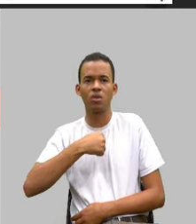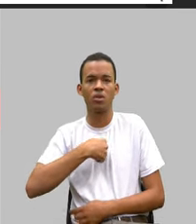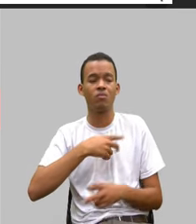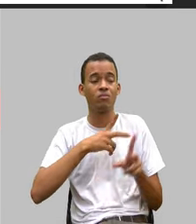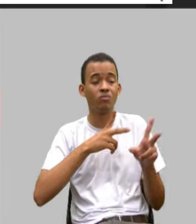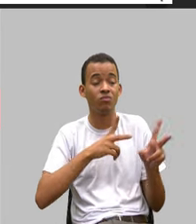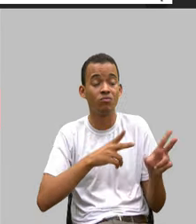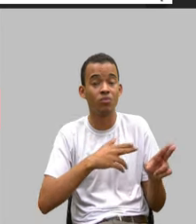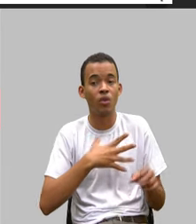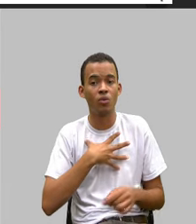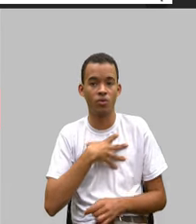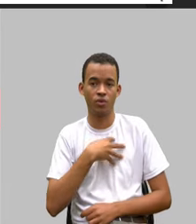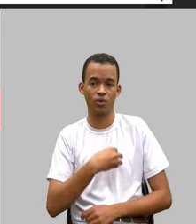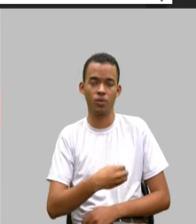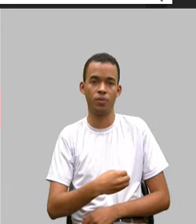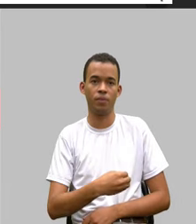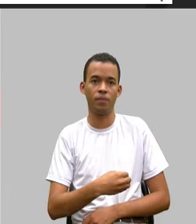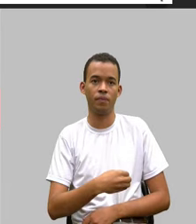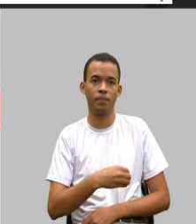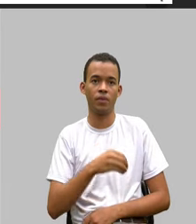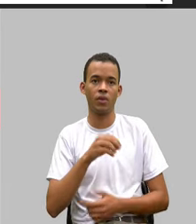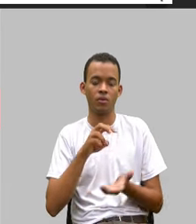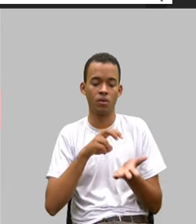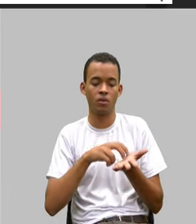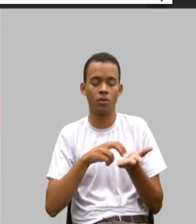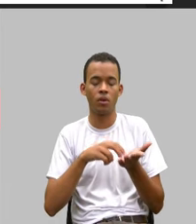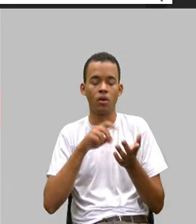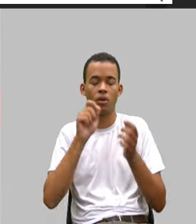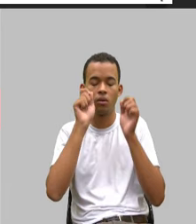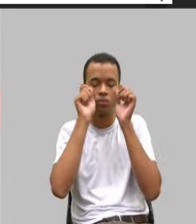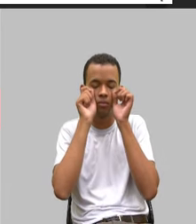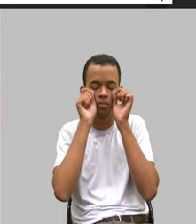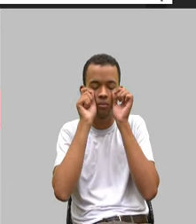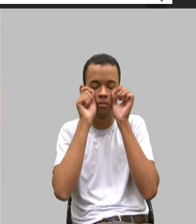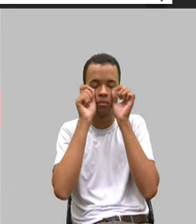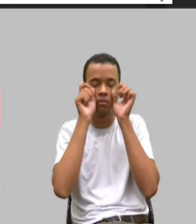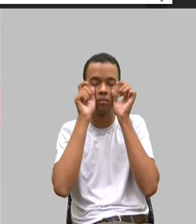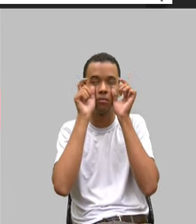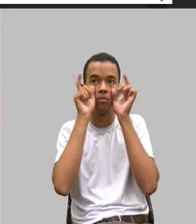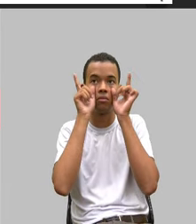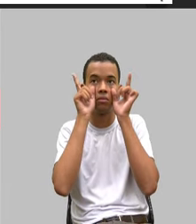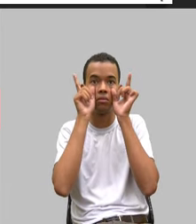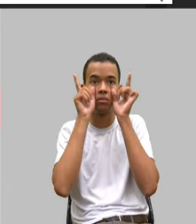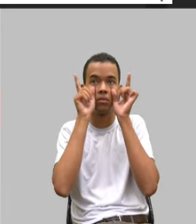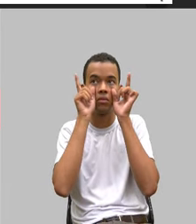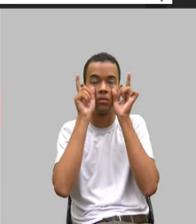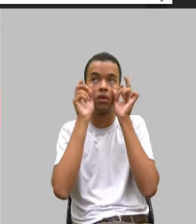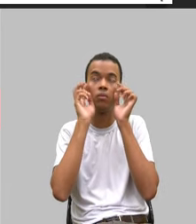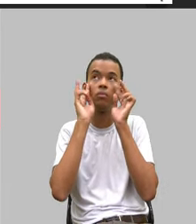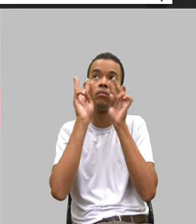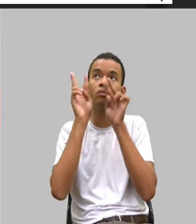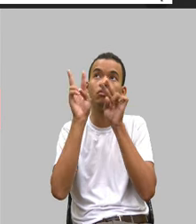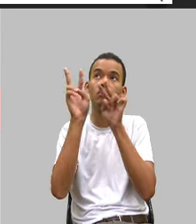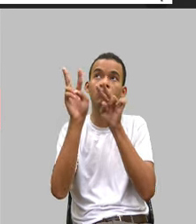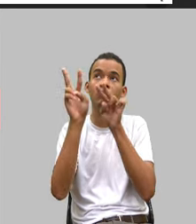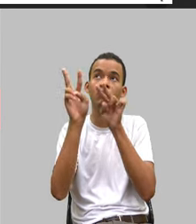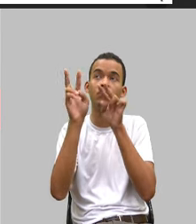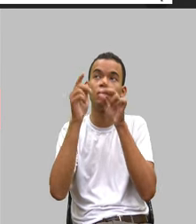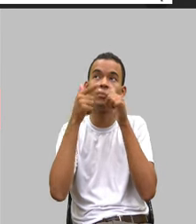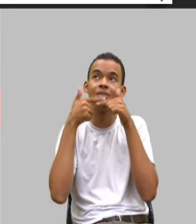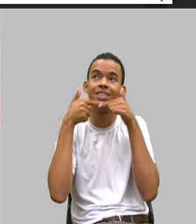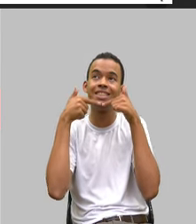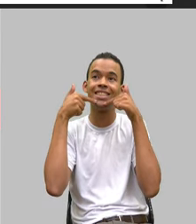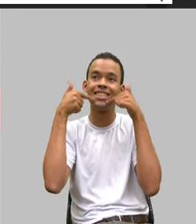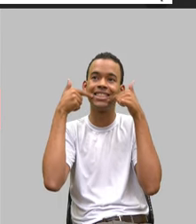dia de manhã ele acordou ele abriu os olhos e quando ele abriu os olhos ele sorriu para mim e o